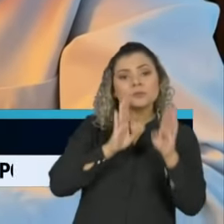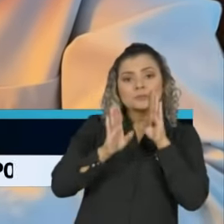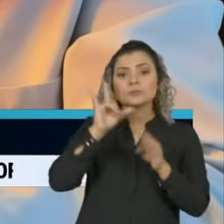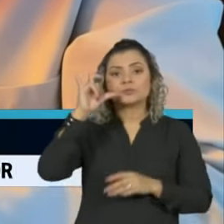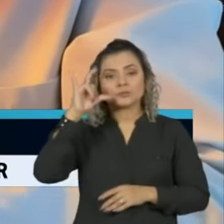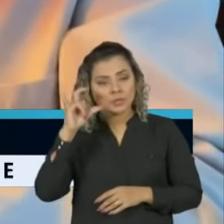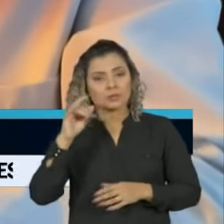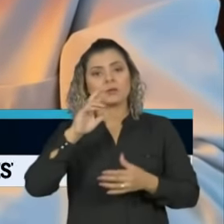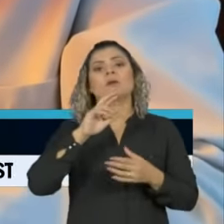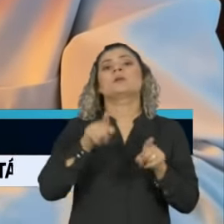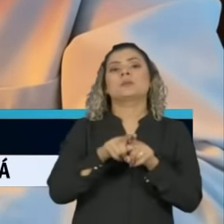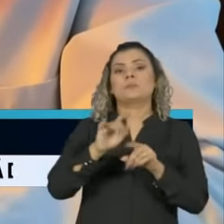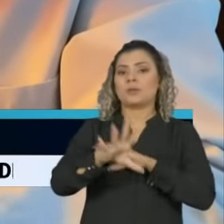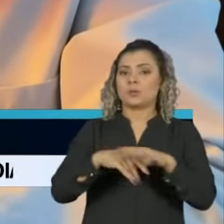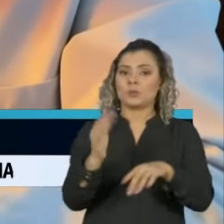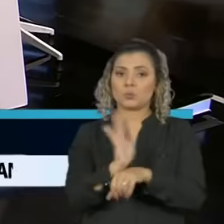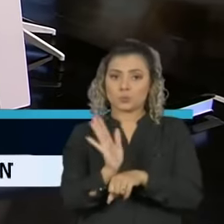Instagram e do YouTube.